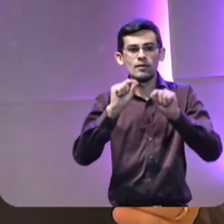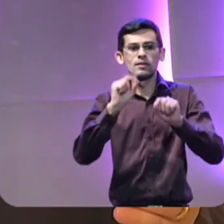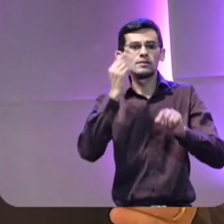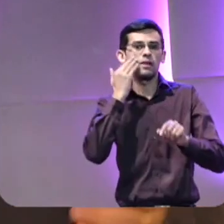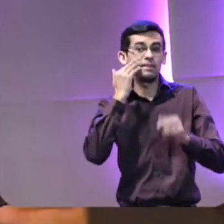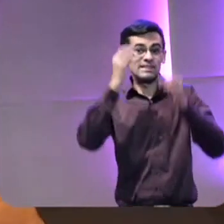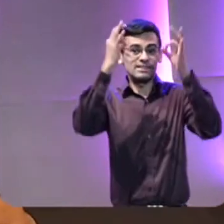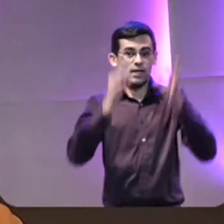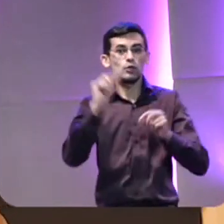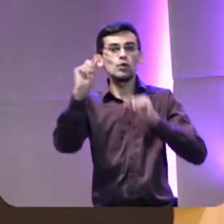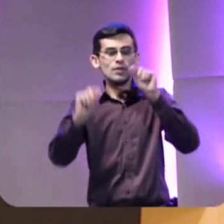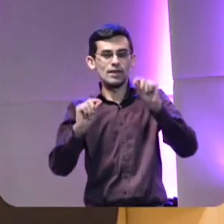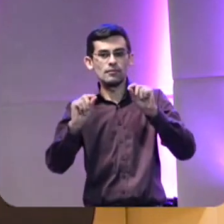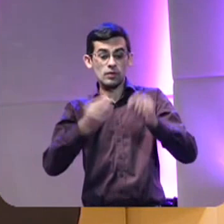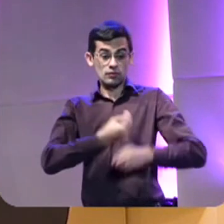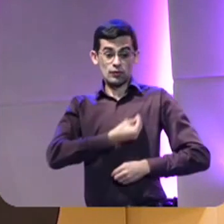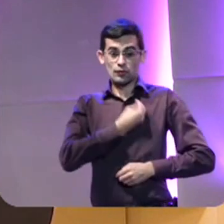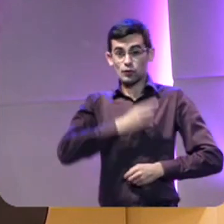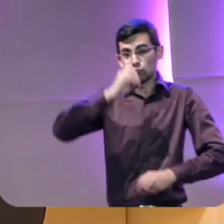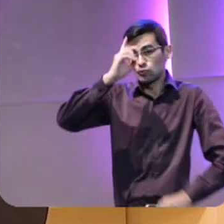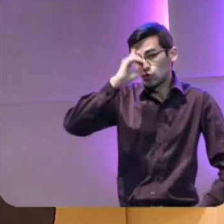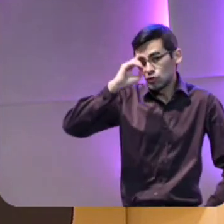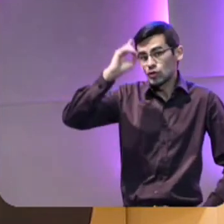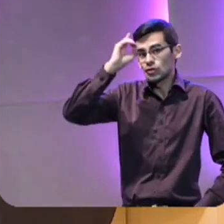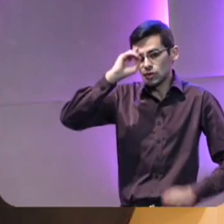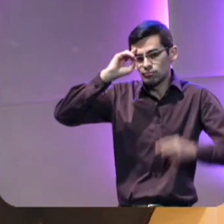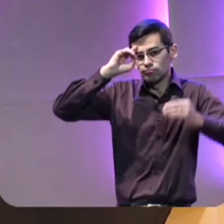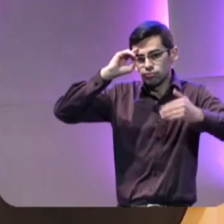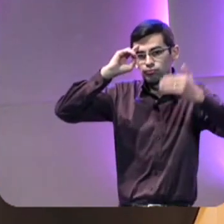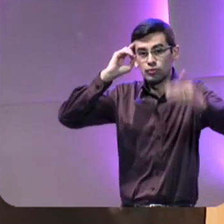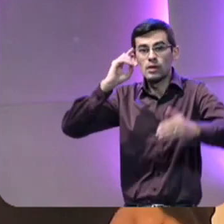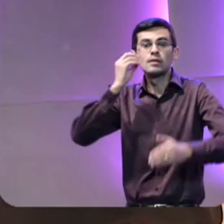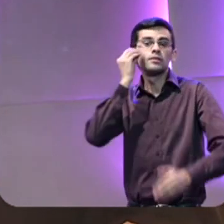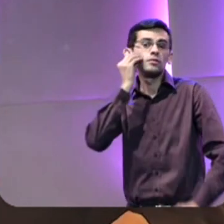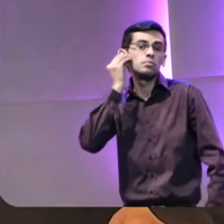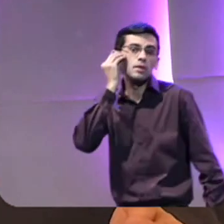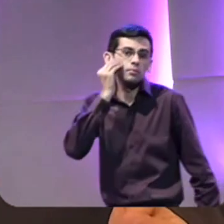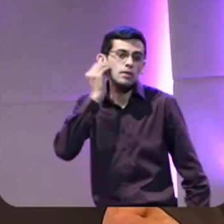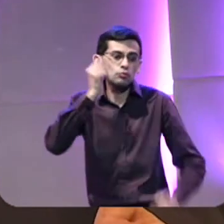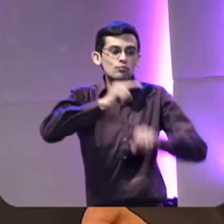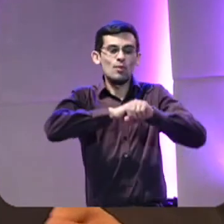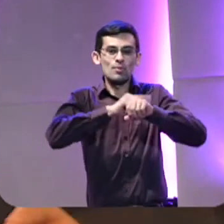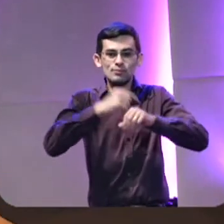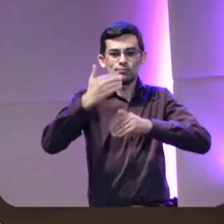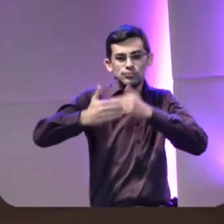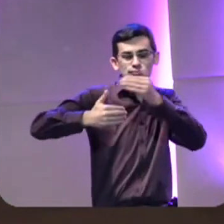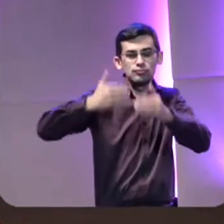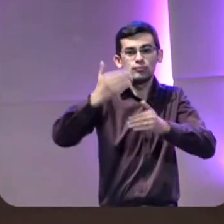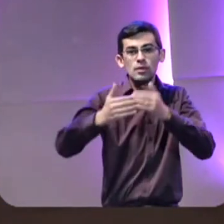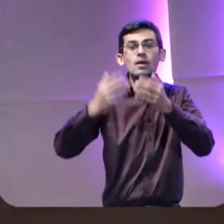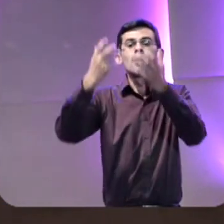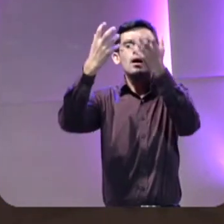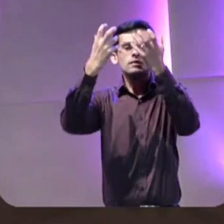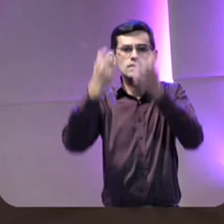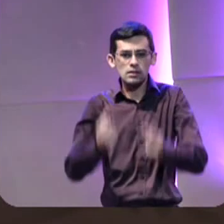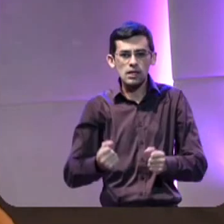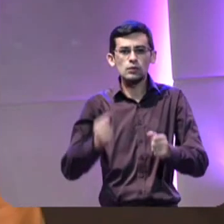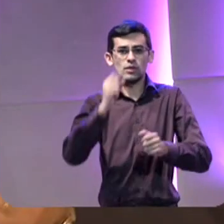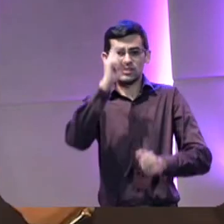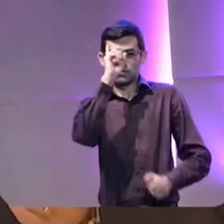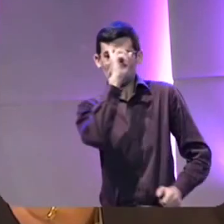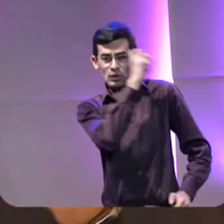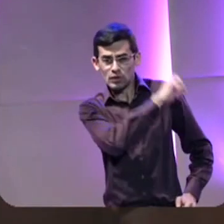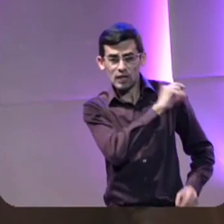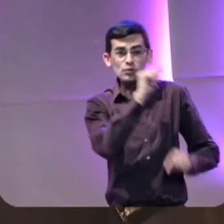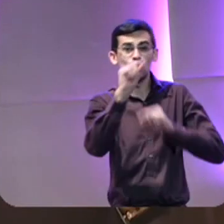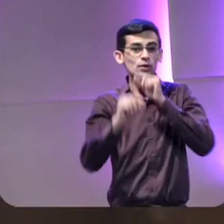da outra. Vivendo um dia de cada vez, desfrutando um momento de cada vez, aceitando as dificuldades